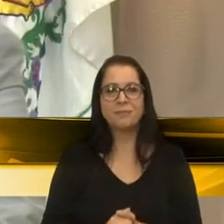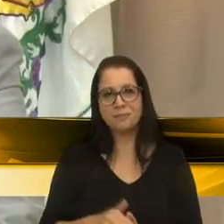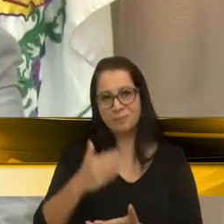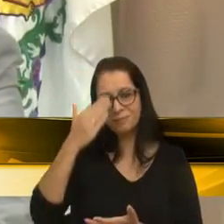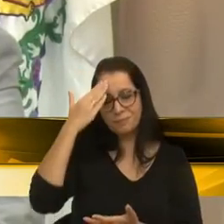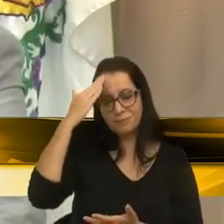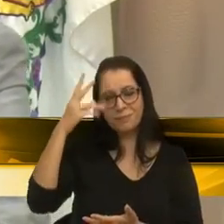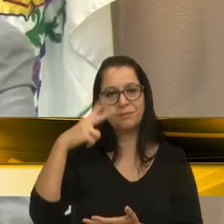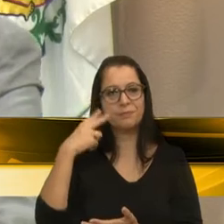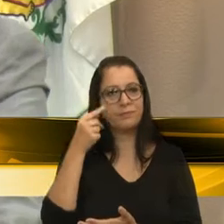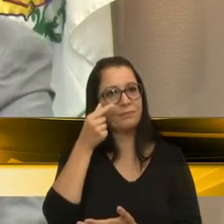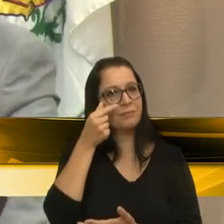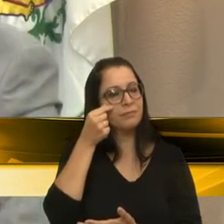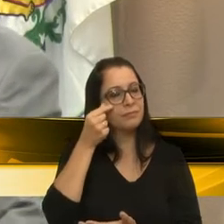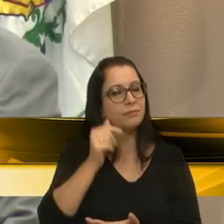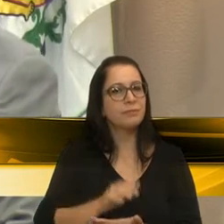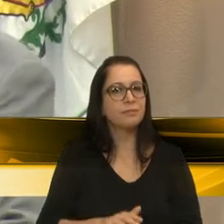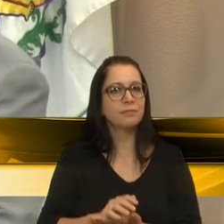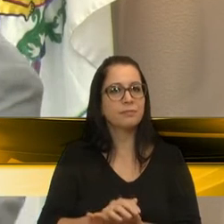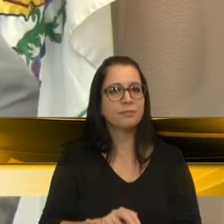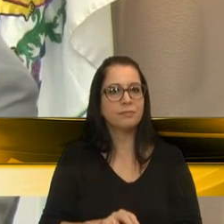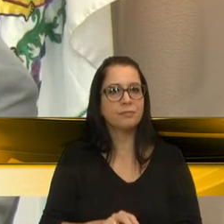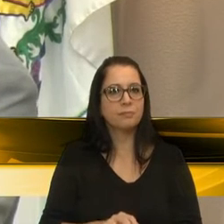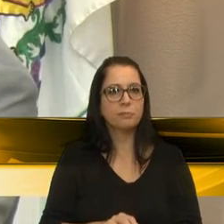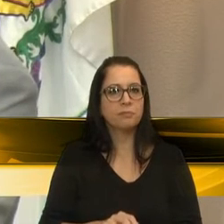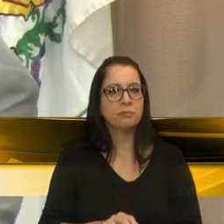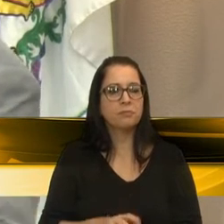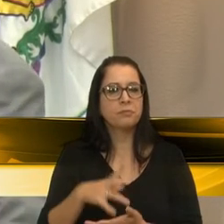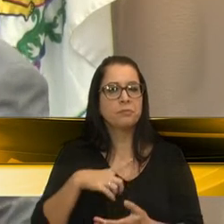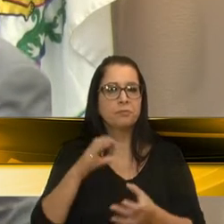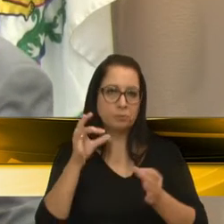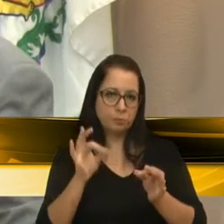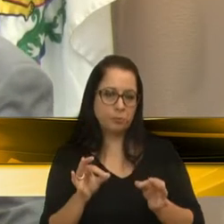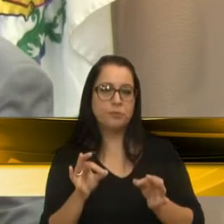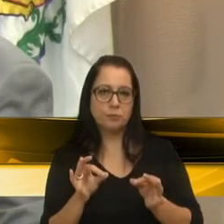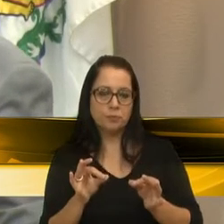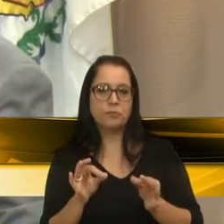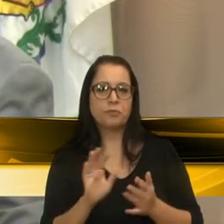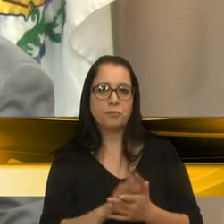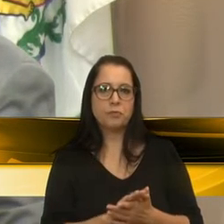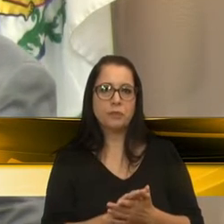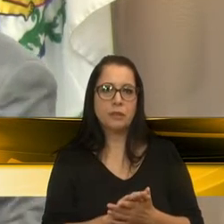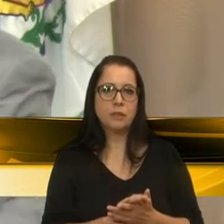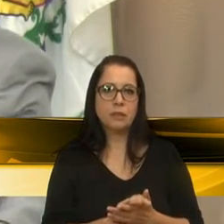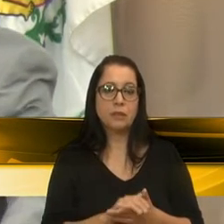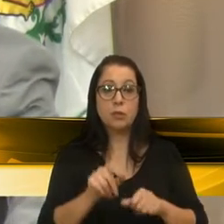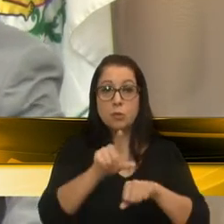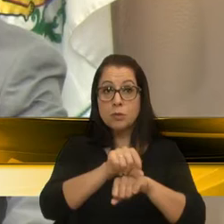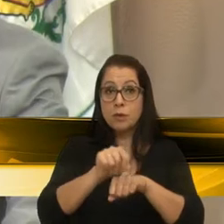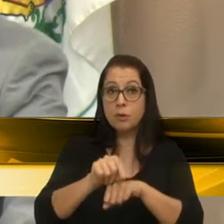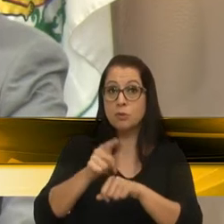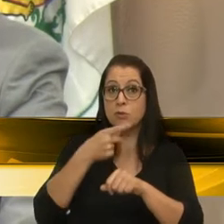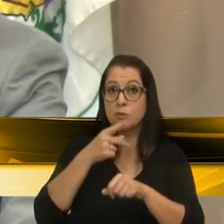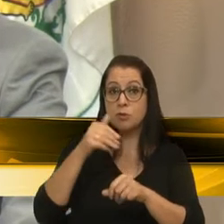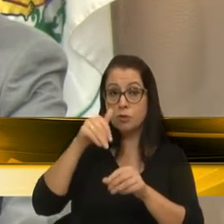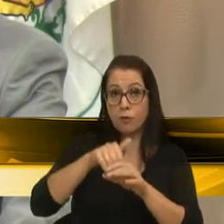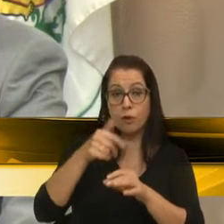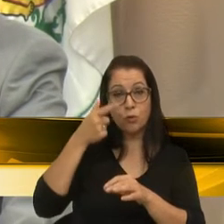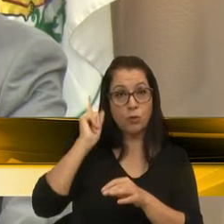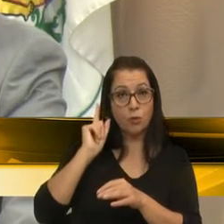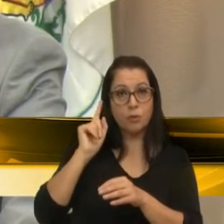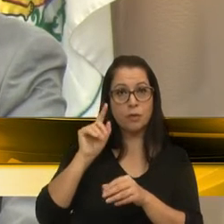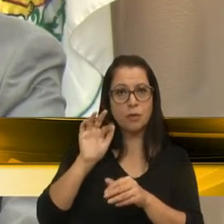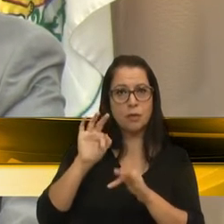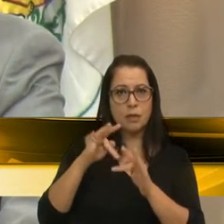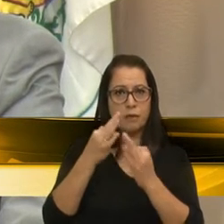Obrigado, vereador Eloy. Uma parte, vereador, por gentileza. E eu tenho certeza, inclusive, nos argumentos dos votos favoráveis ontem à